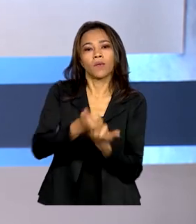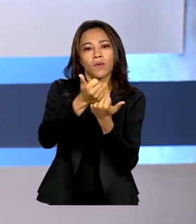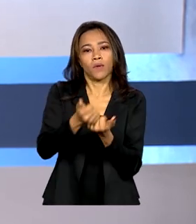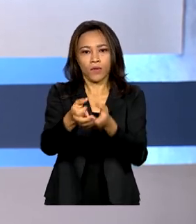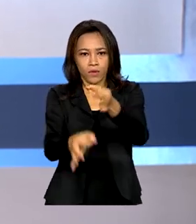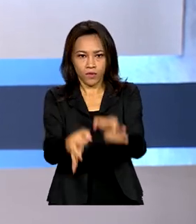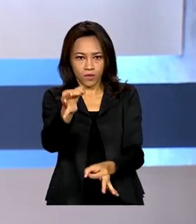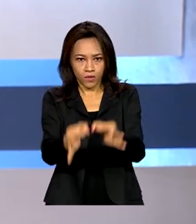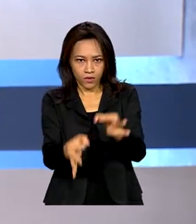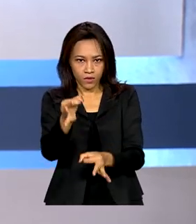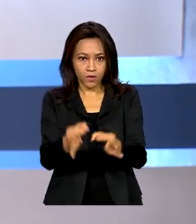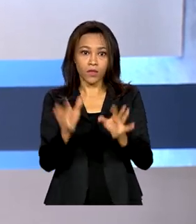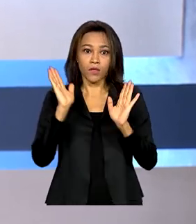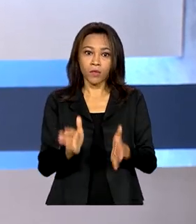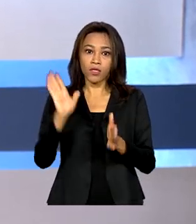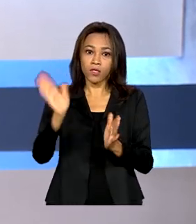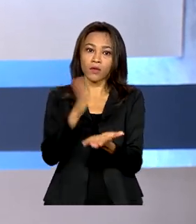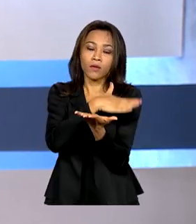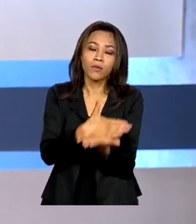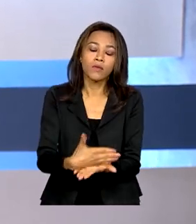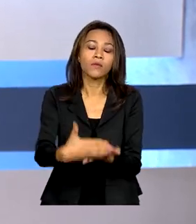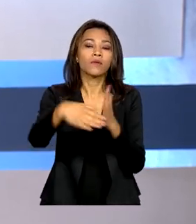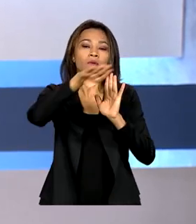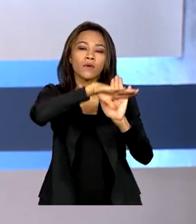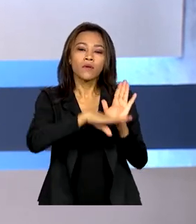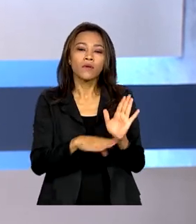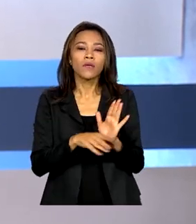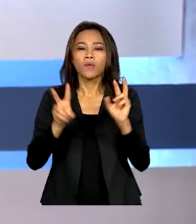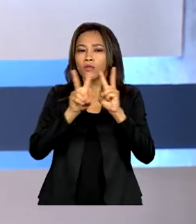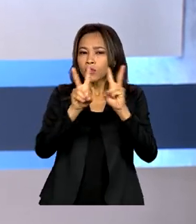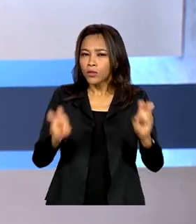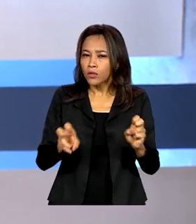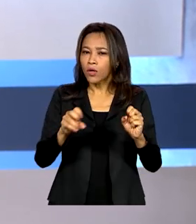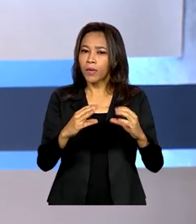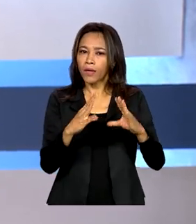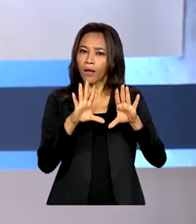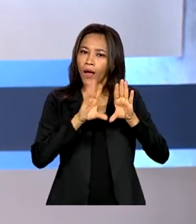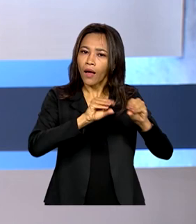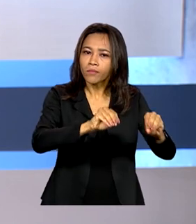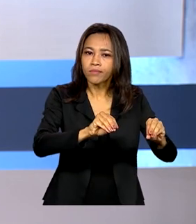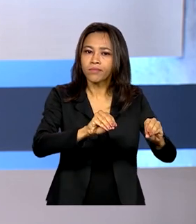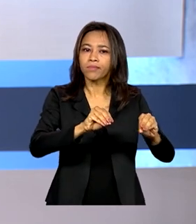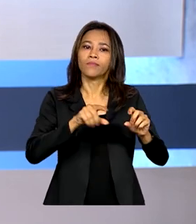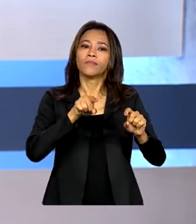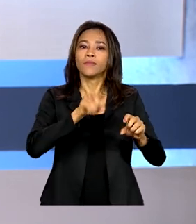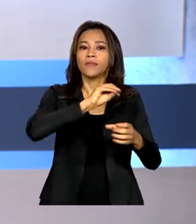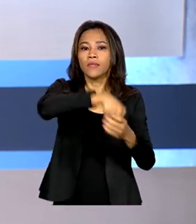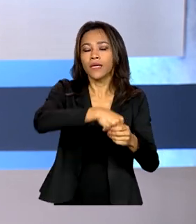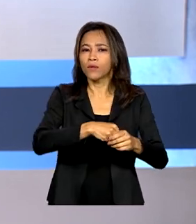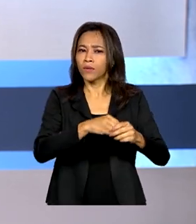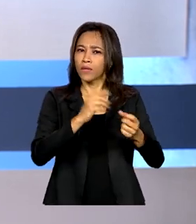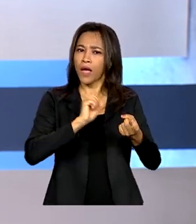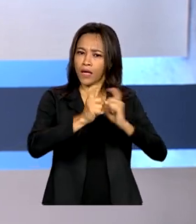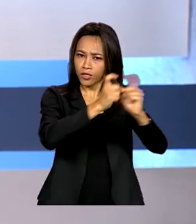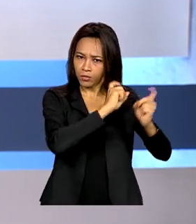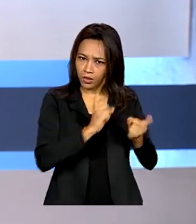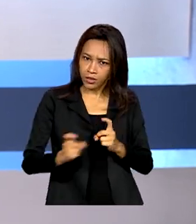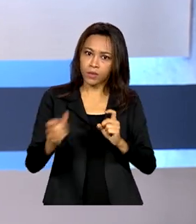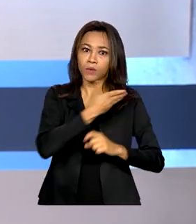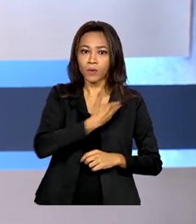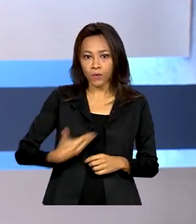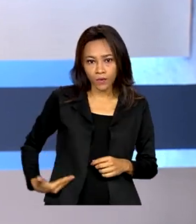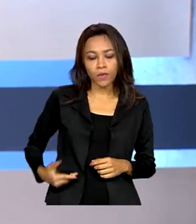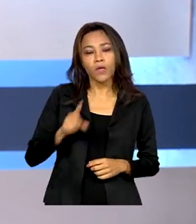Também já está em vigor o programa de prevenção ao assédio sexual na administração pública federal. O objetivo é evitar